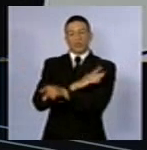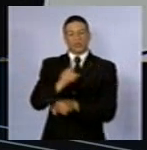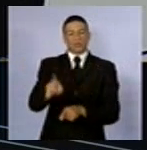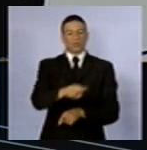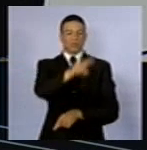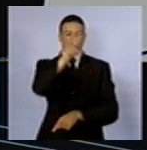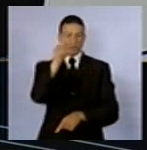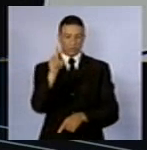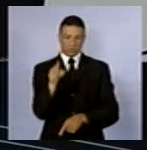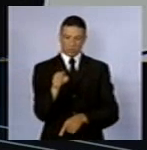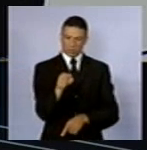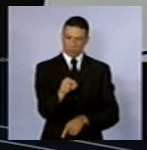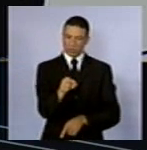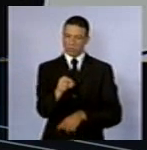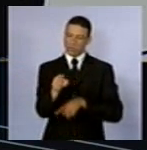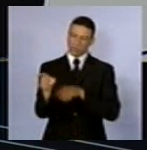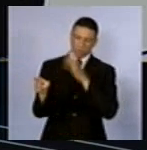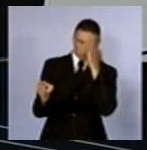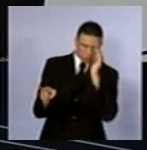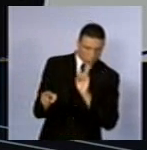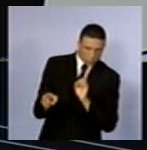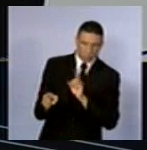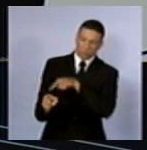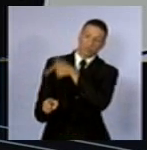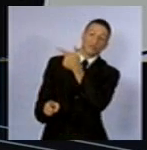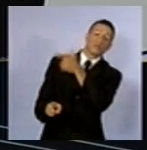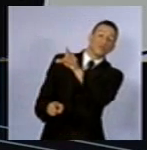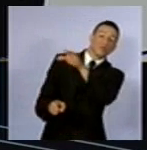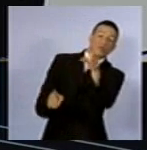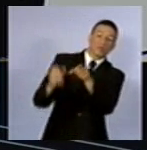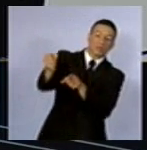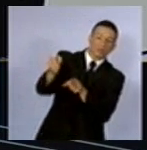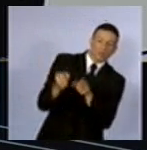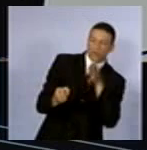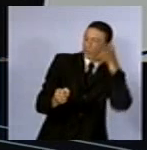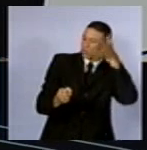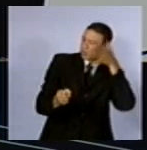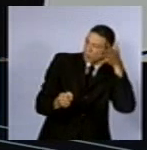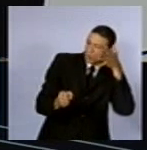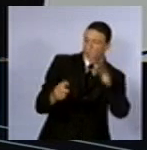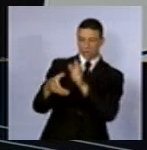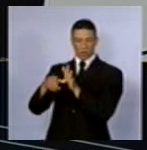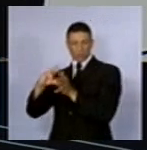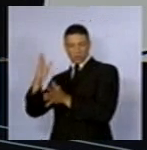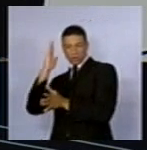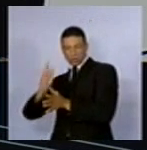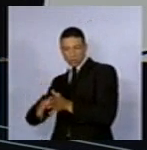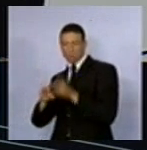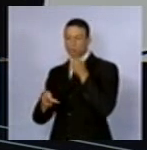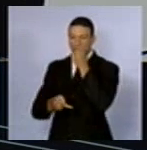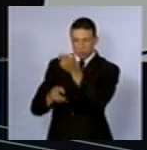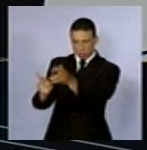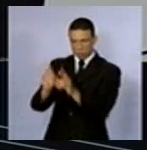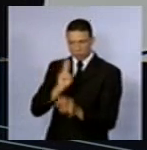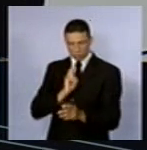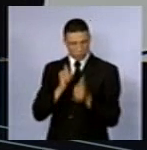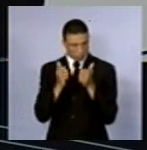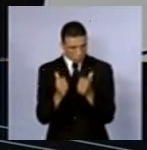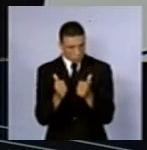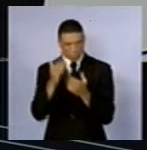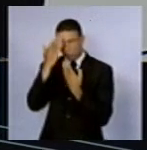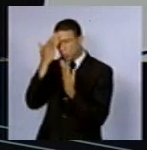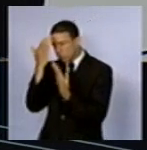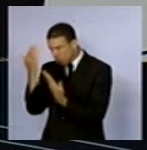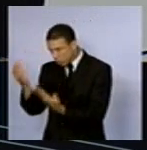para uma eventual resposta dos palestrantes que já falaram ou dos futuros palestrantes agradeço então ao Dr